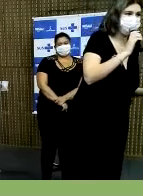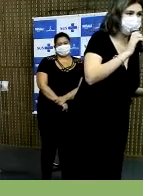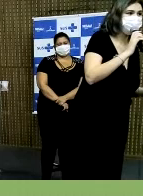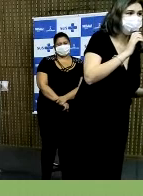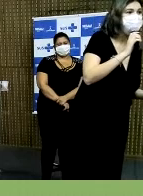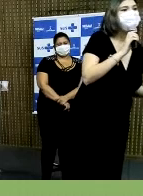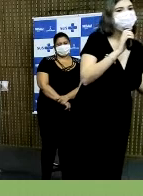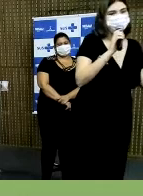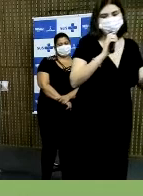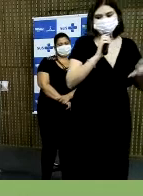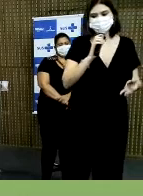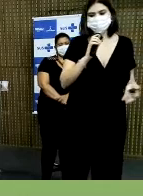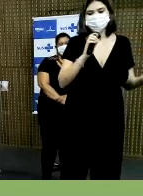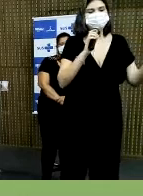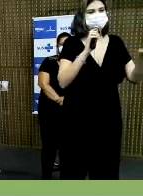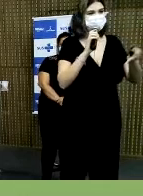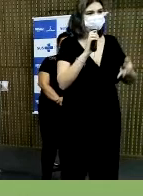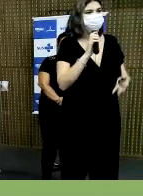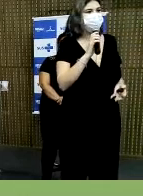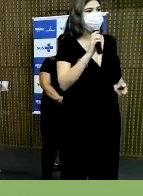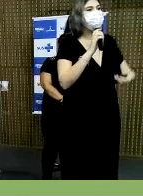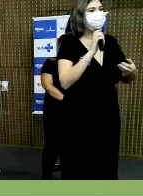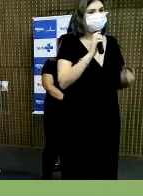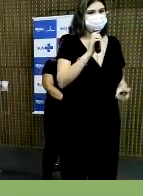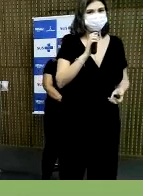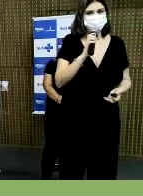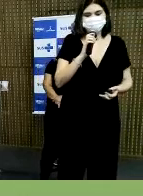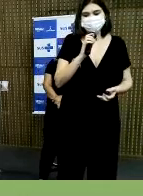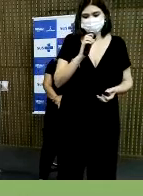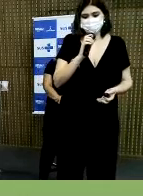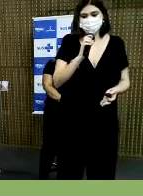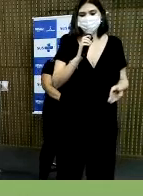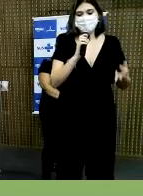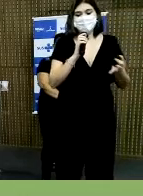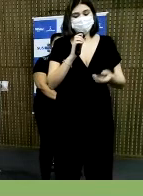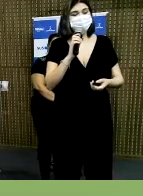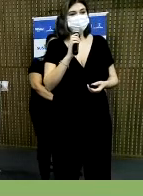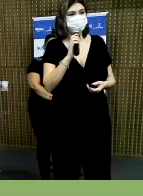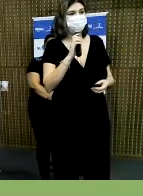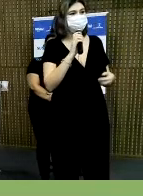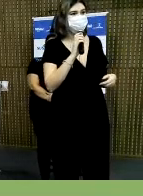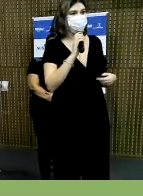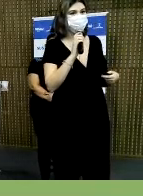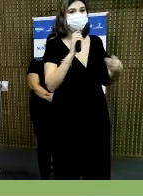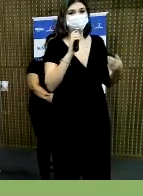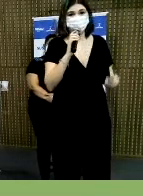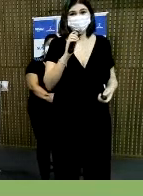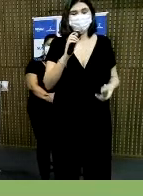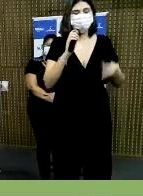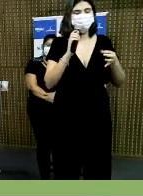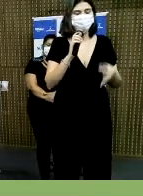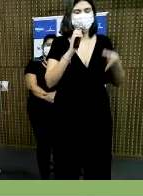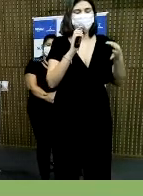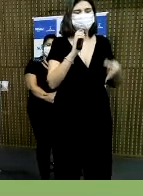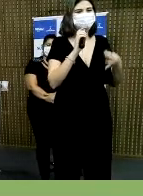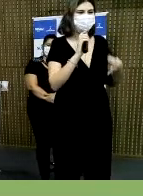e emergência, como das demandas na escutativa dessa nossa população. Em relação às ações do Covid,